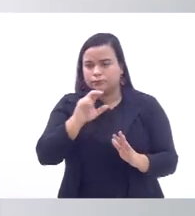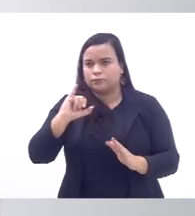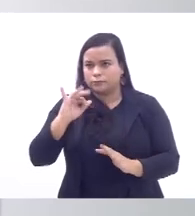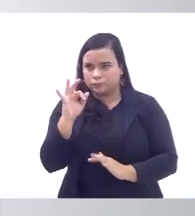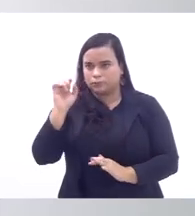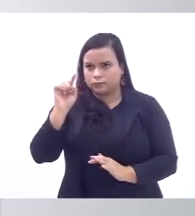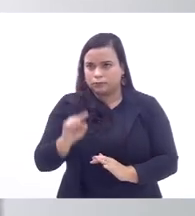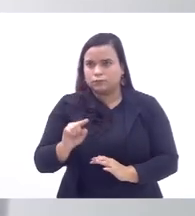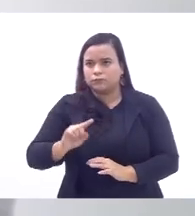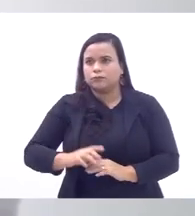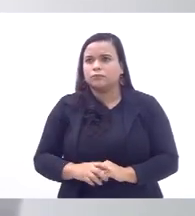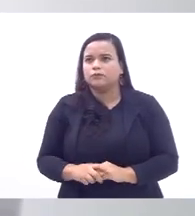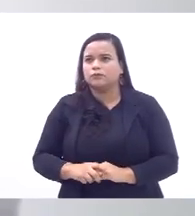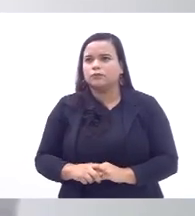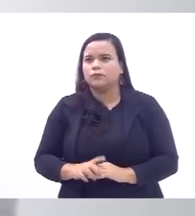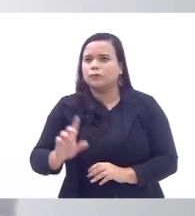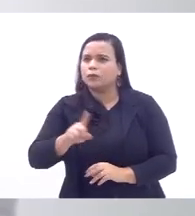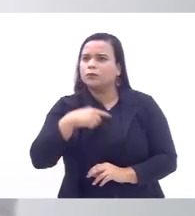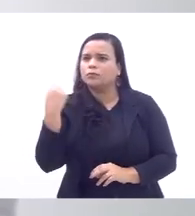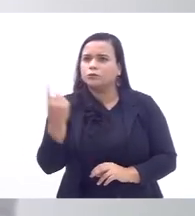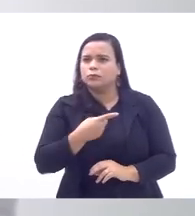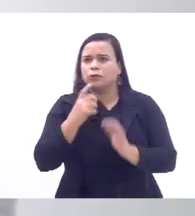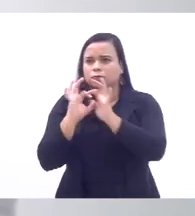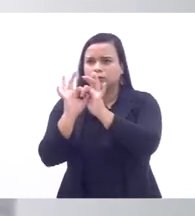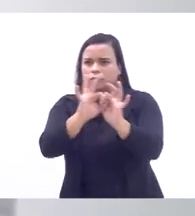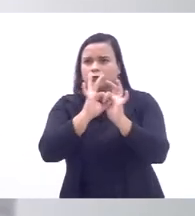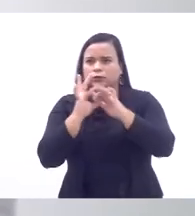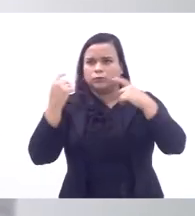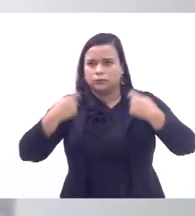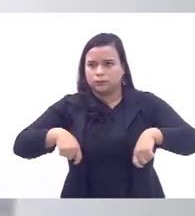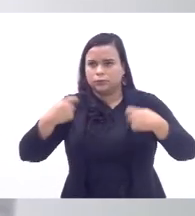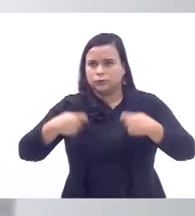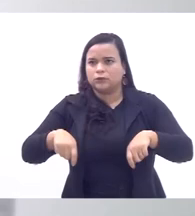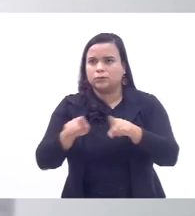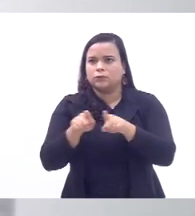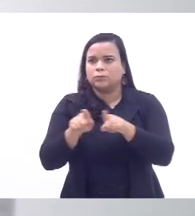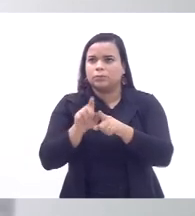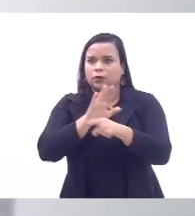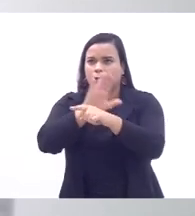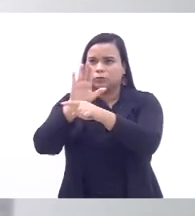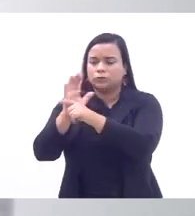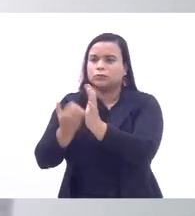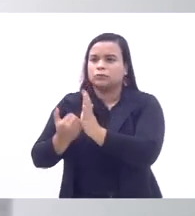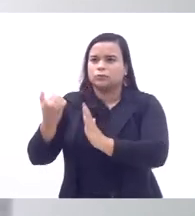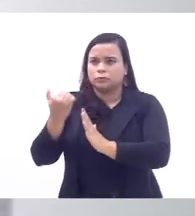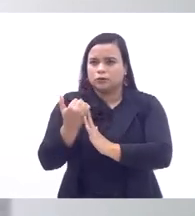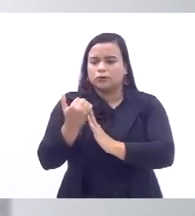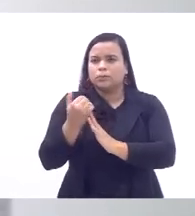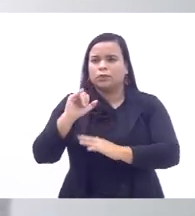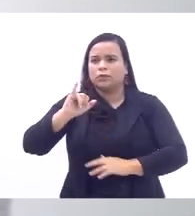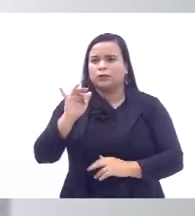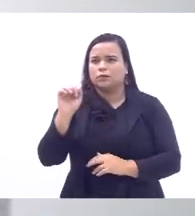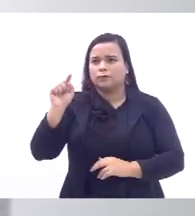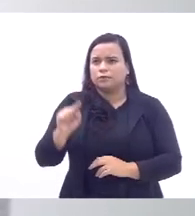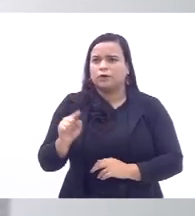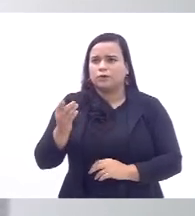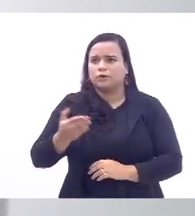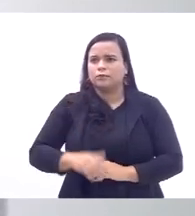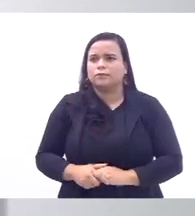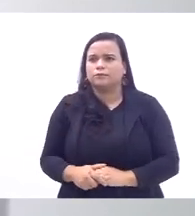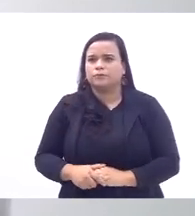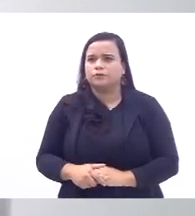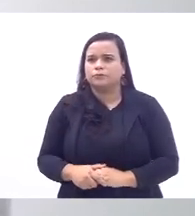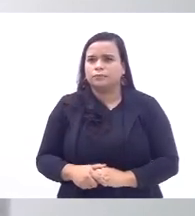com Oro Ifá. Que a gente se une e estudar mais sobre Ifá. Kako é o Fada da